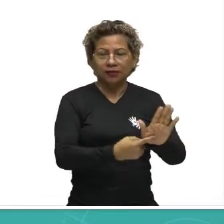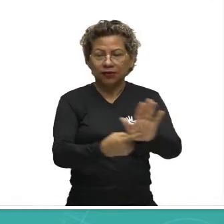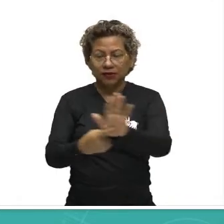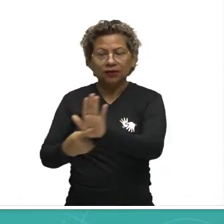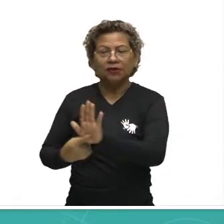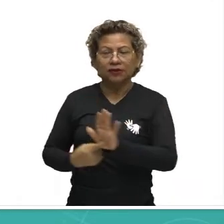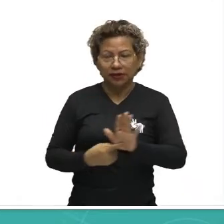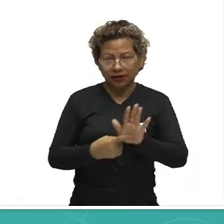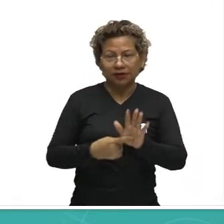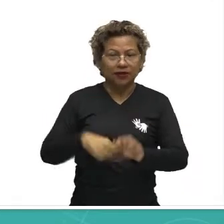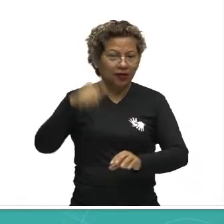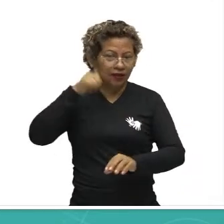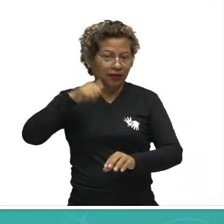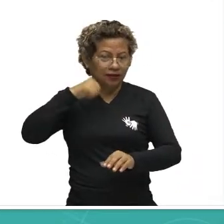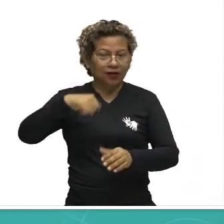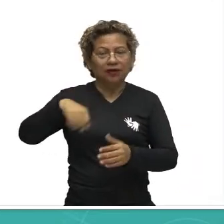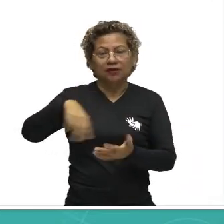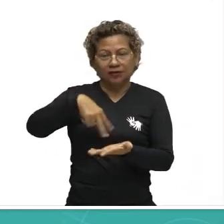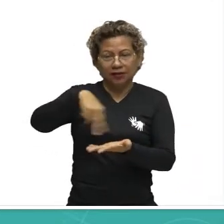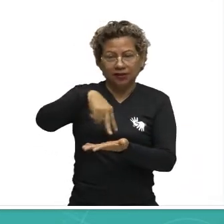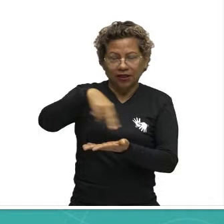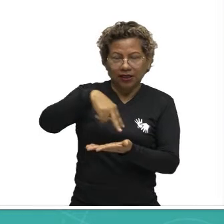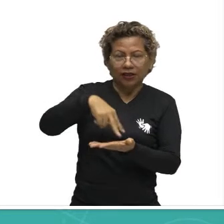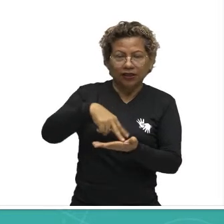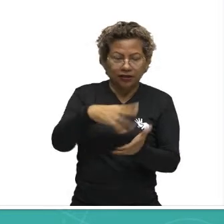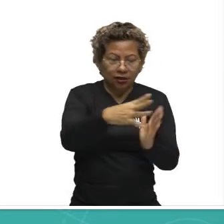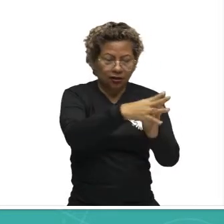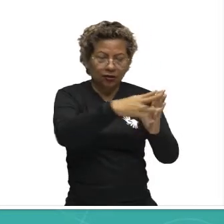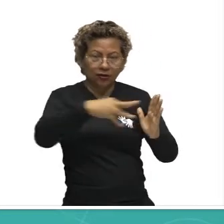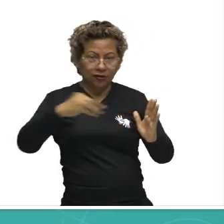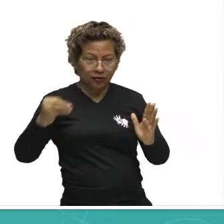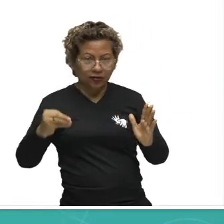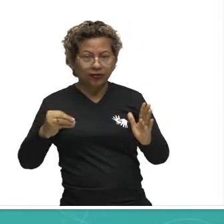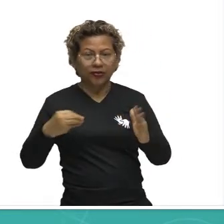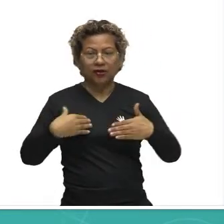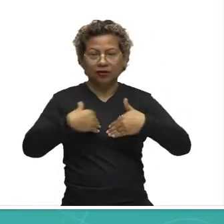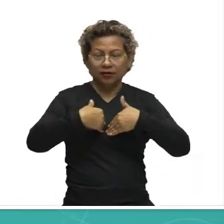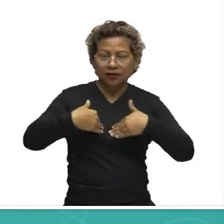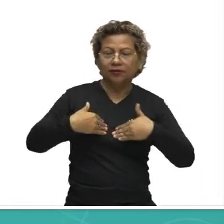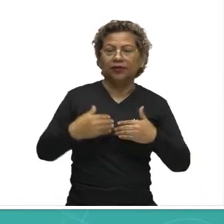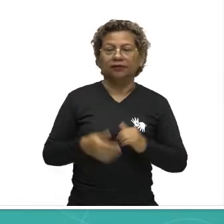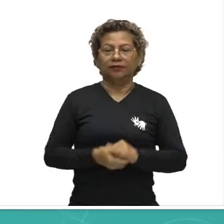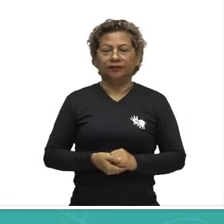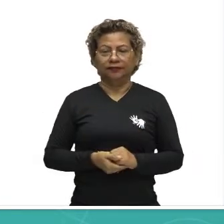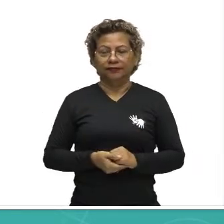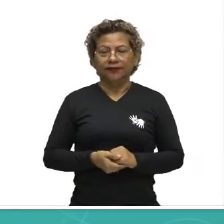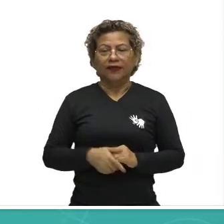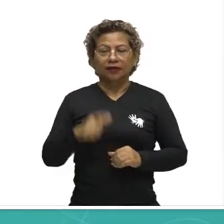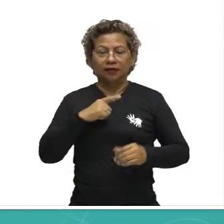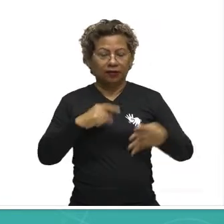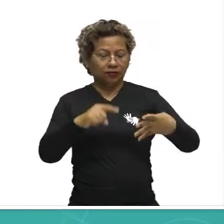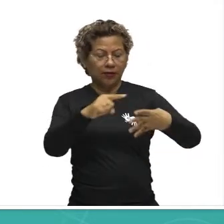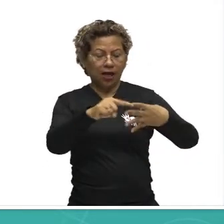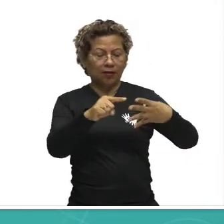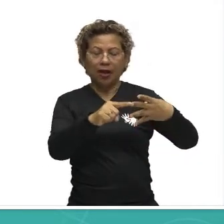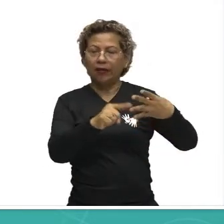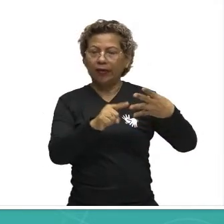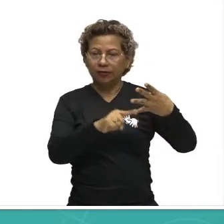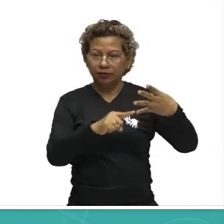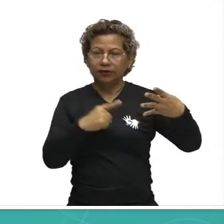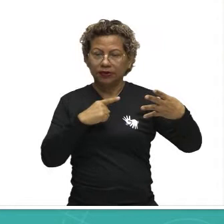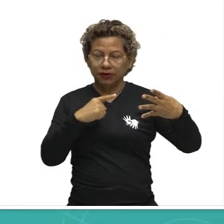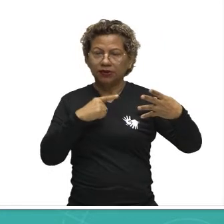dançarinas imitam os animais, a questão da natureza, não é verdade? Os quatro elementos e